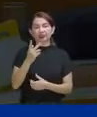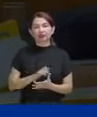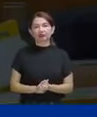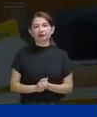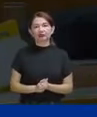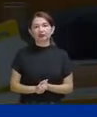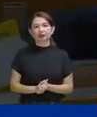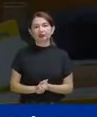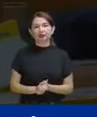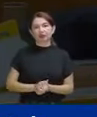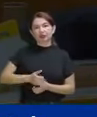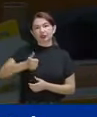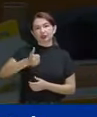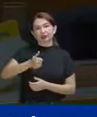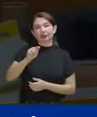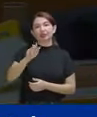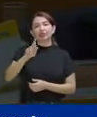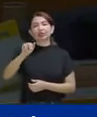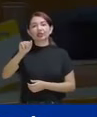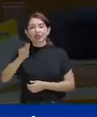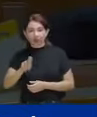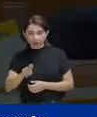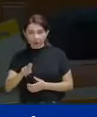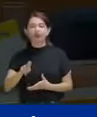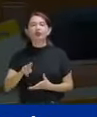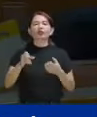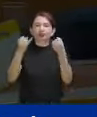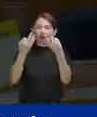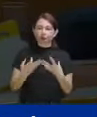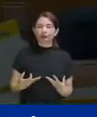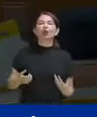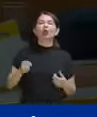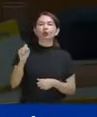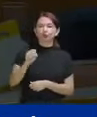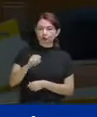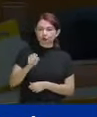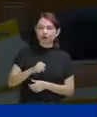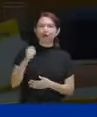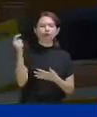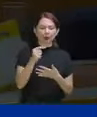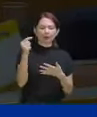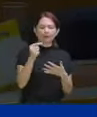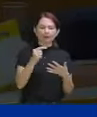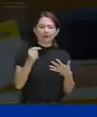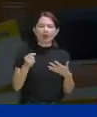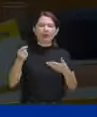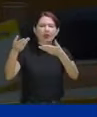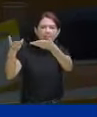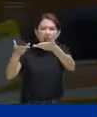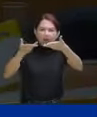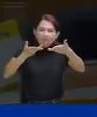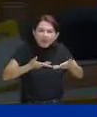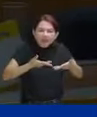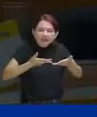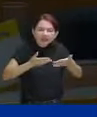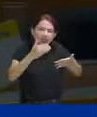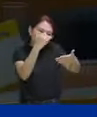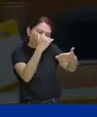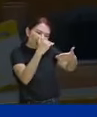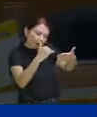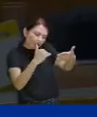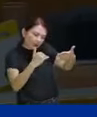o juízo de primeiro grau analisou adequadamente, sim, tudo que foi apresentado, verificou